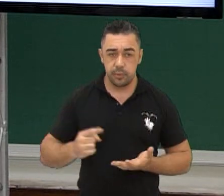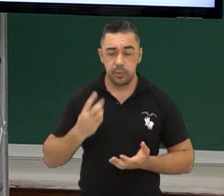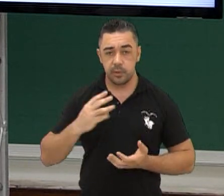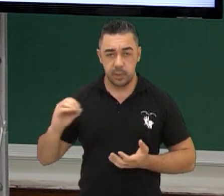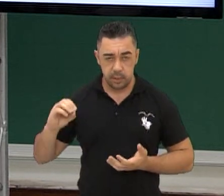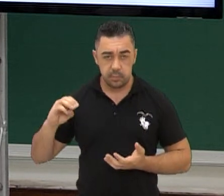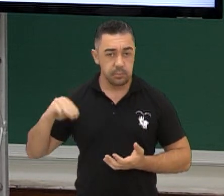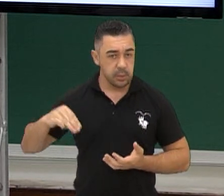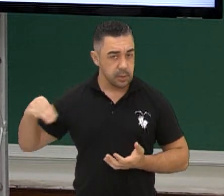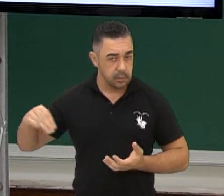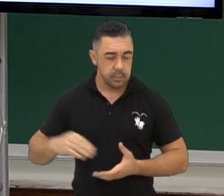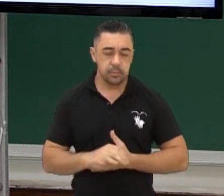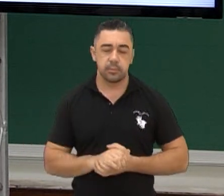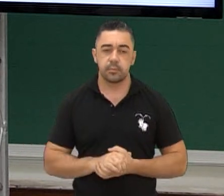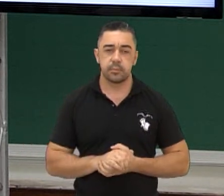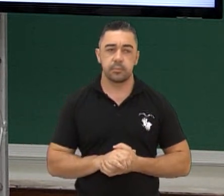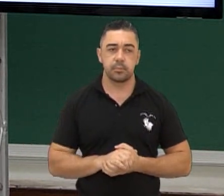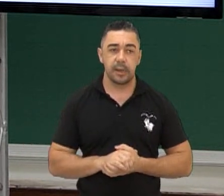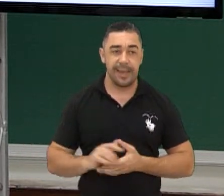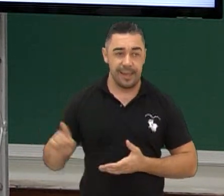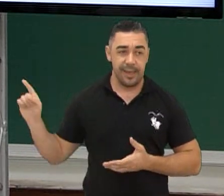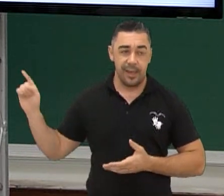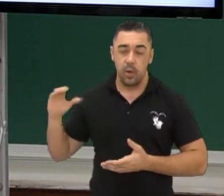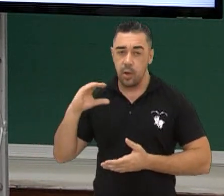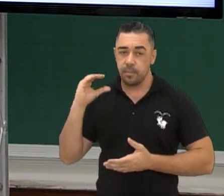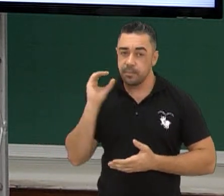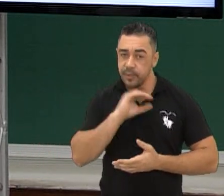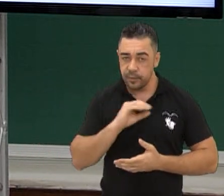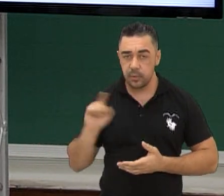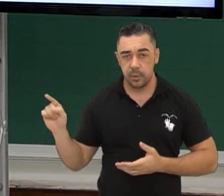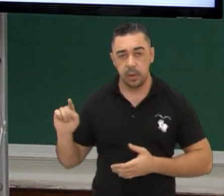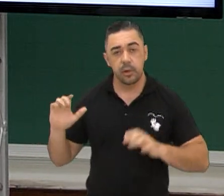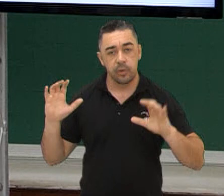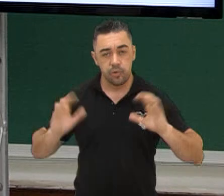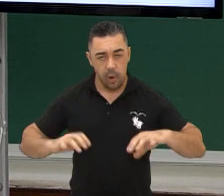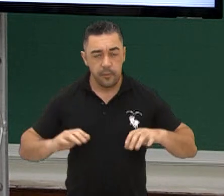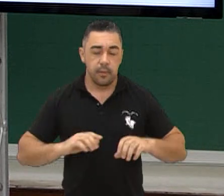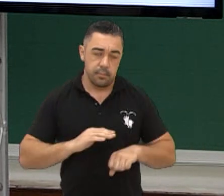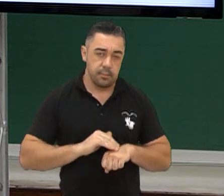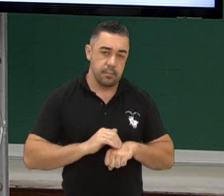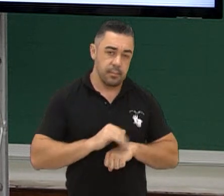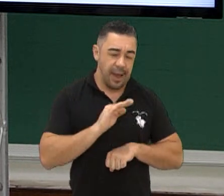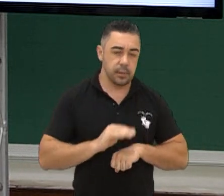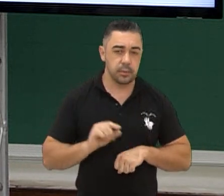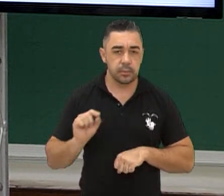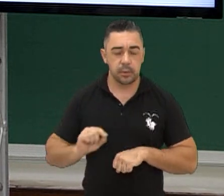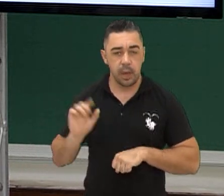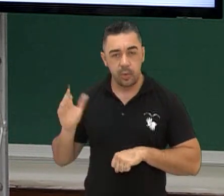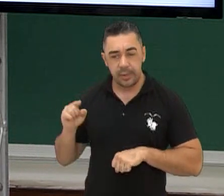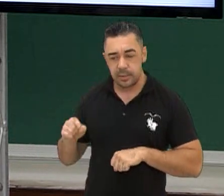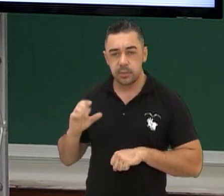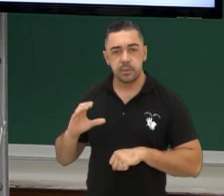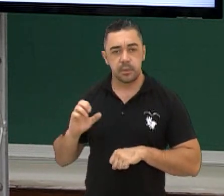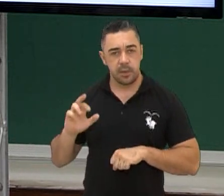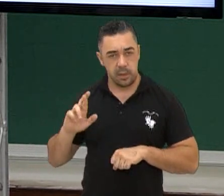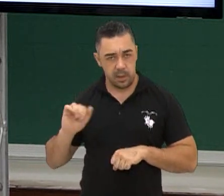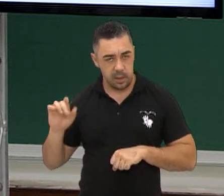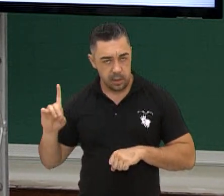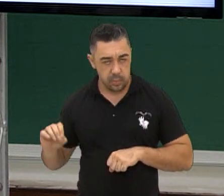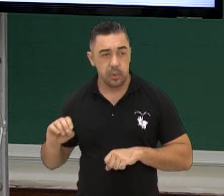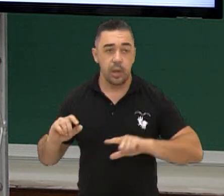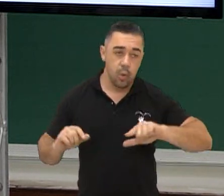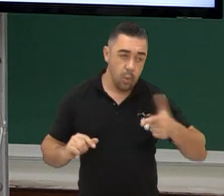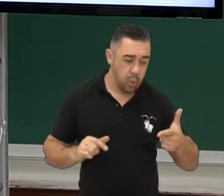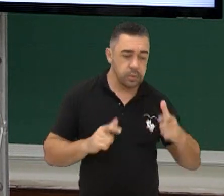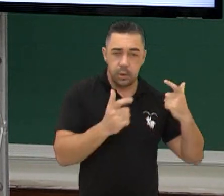milímetros. Claro que essa região, gente, tem região que chove um pouco mais dentro desse bioma do Cerrado e regiões que chovem